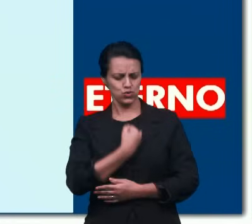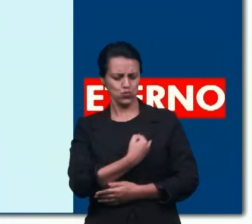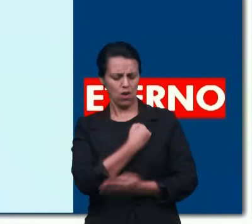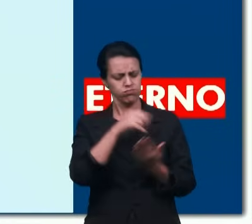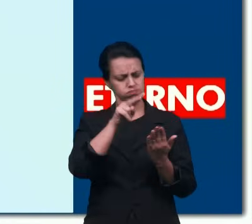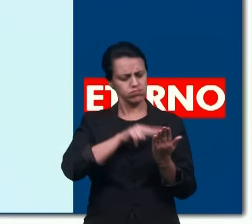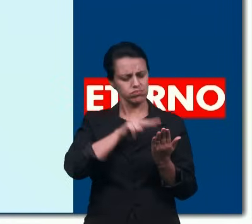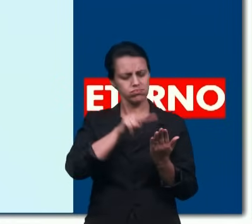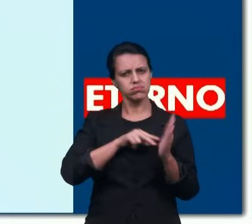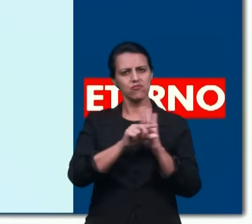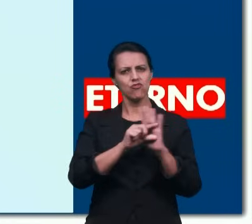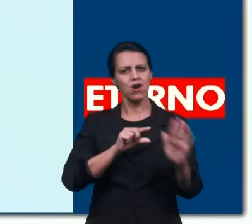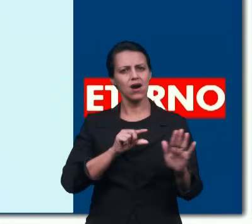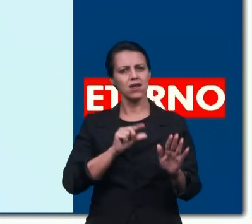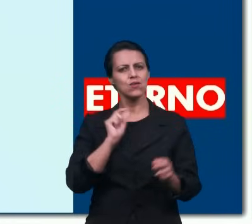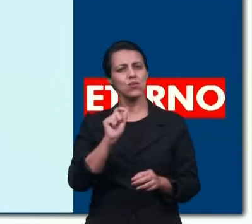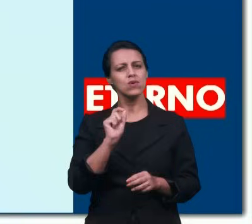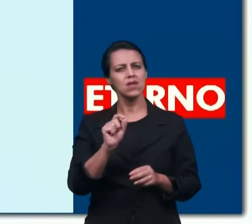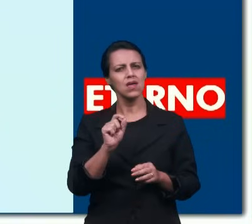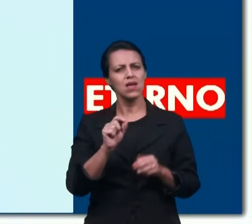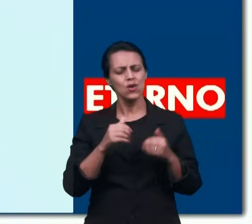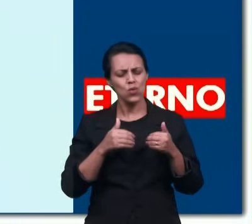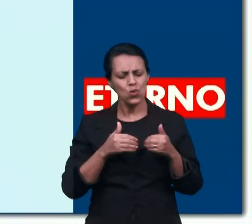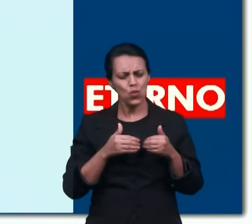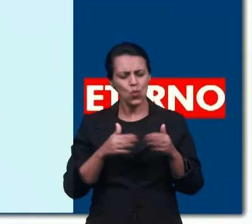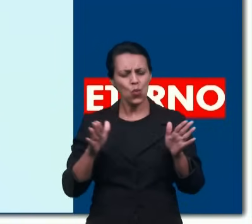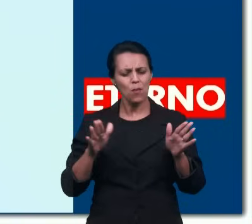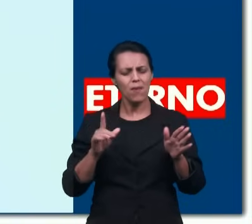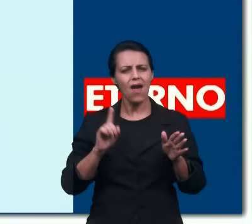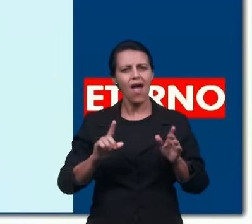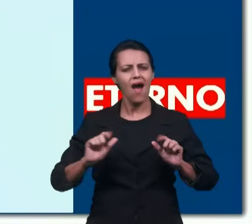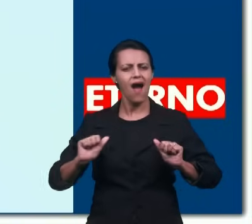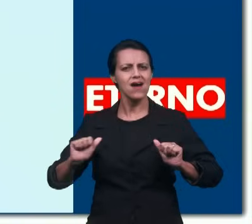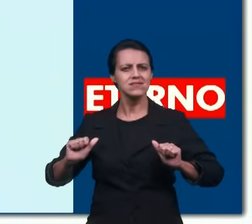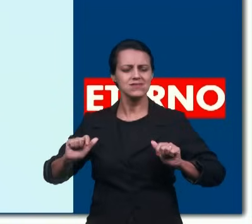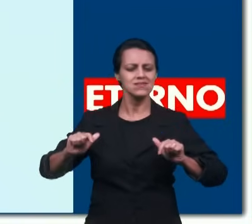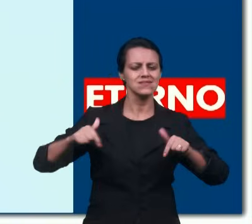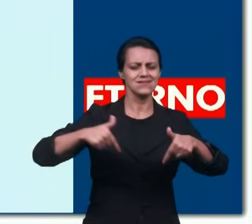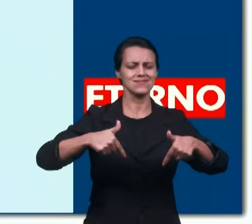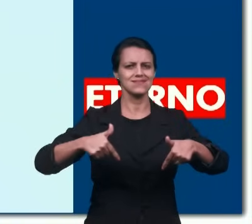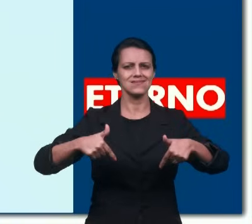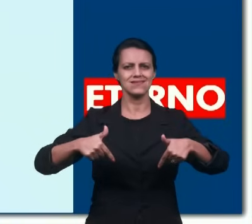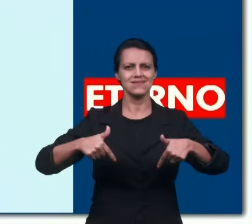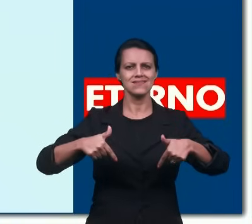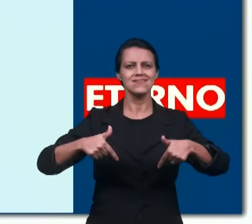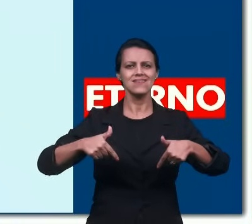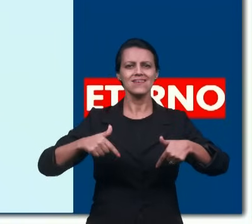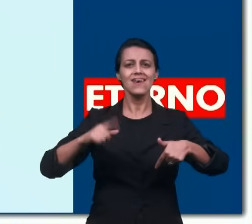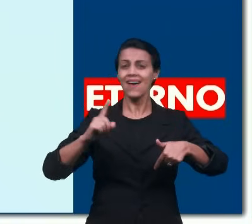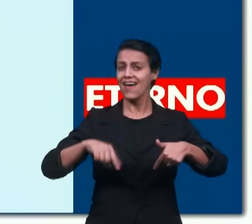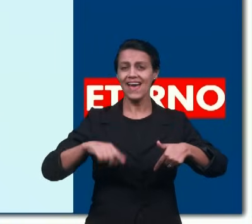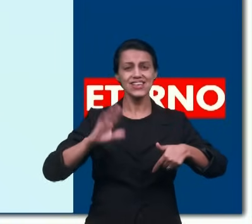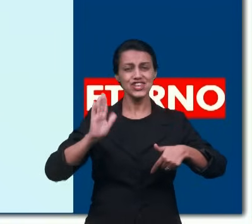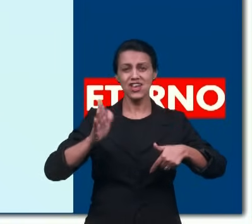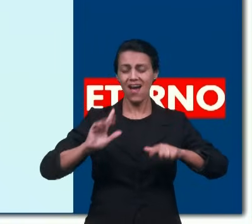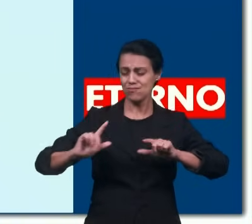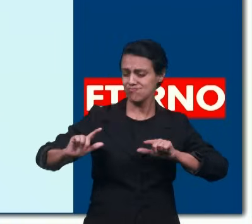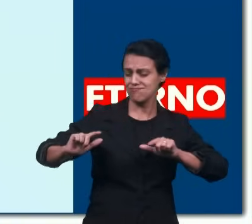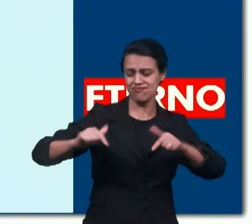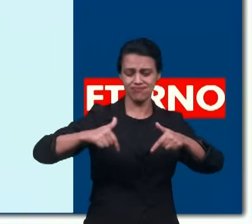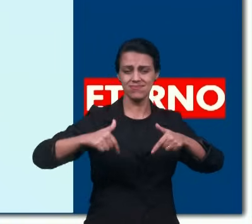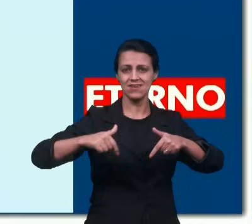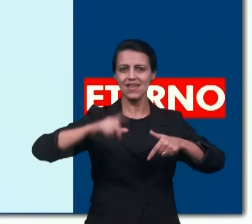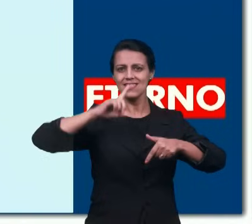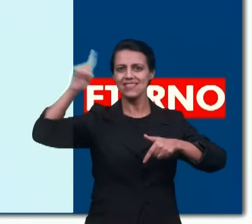verbo já existia, antes de todas as coisas, antes de todas as coisas. Então, essa fé tem que vir de